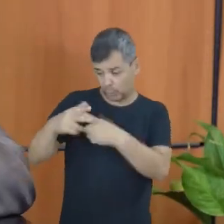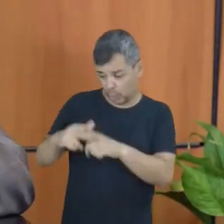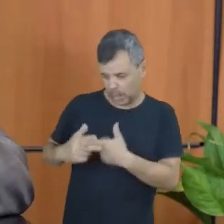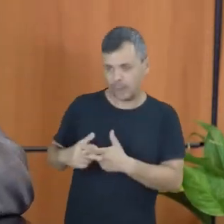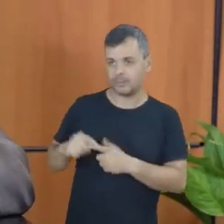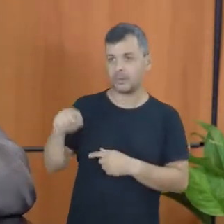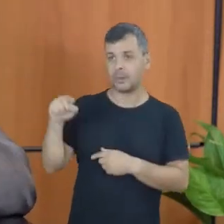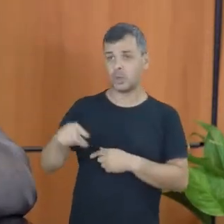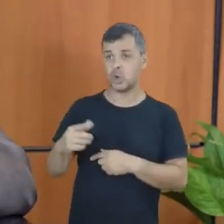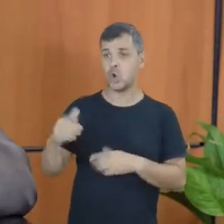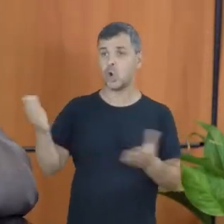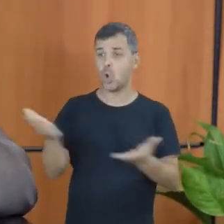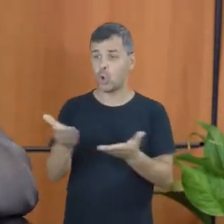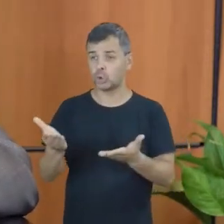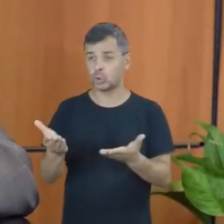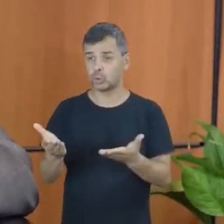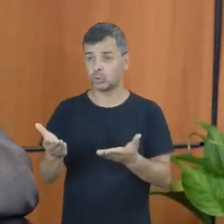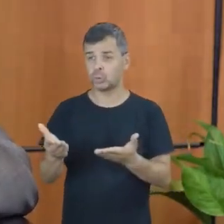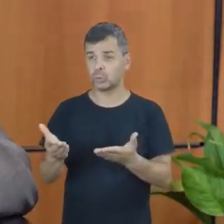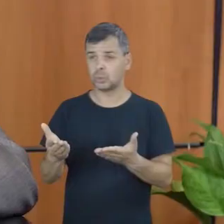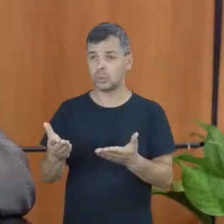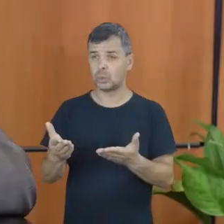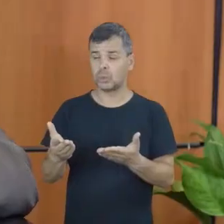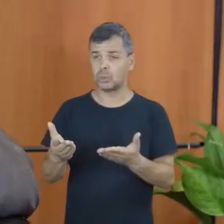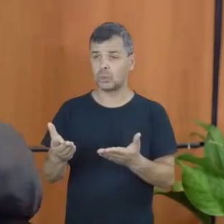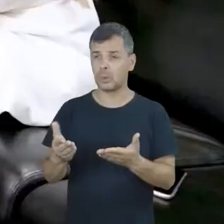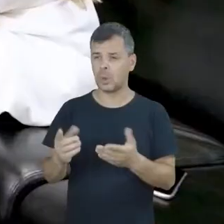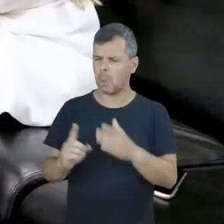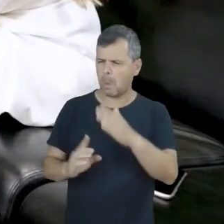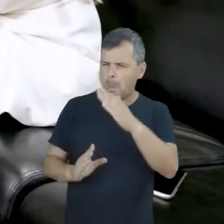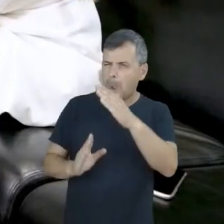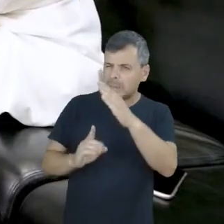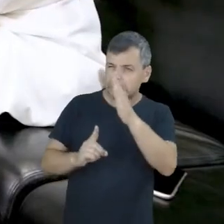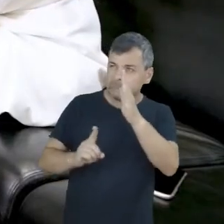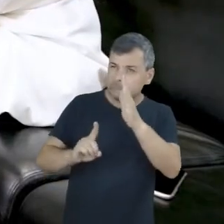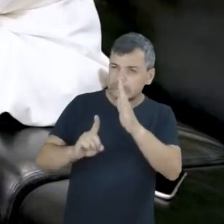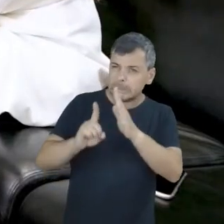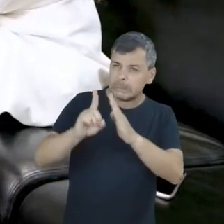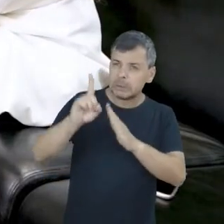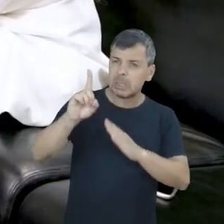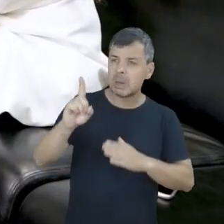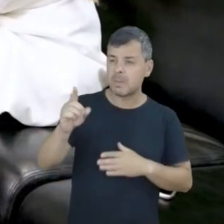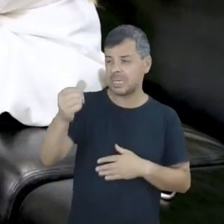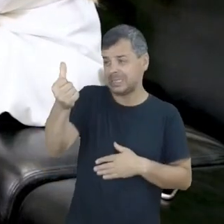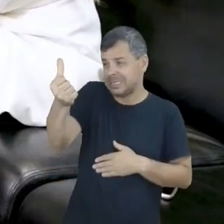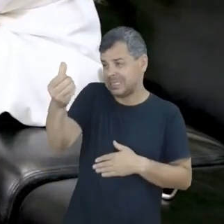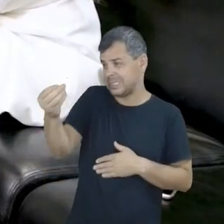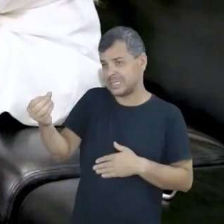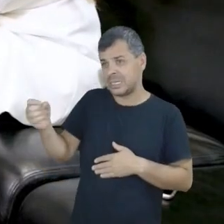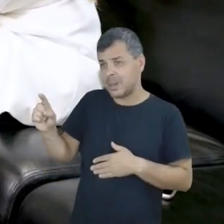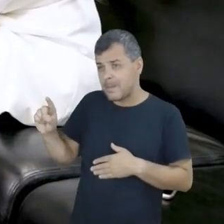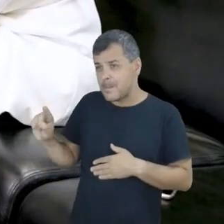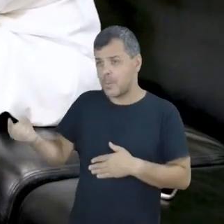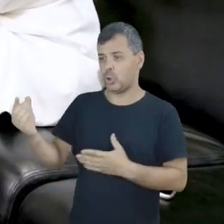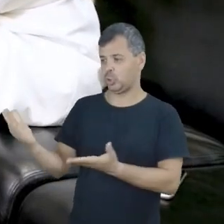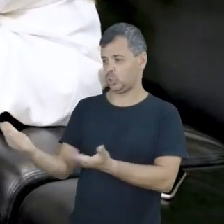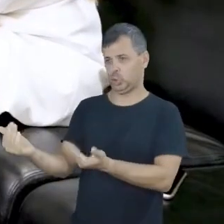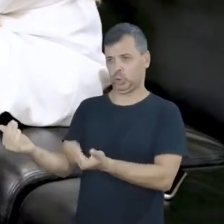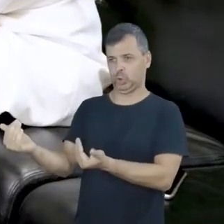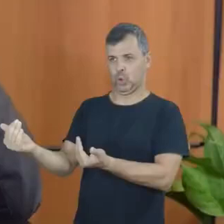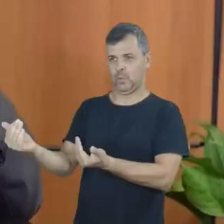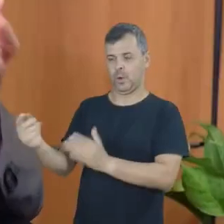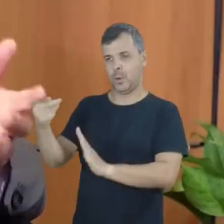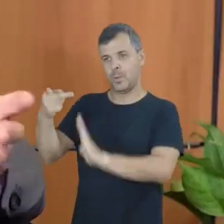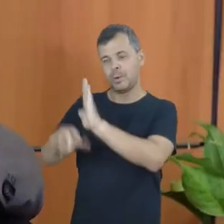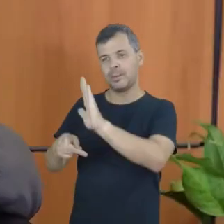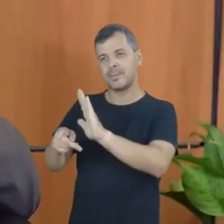ele, mas hoje nós estamos no pico de oportunidade, nós estamos com mais de 600 mil jovens no programa